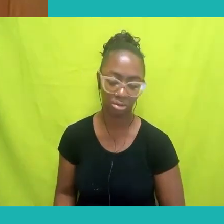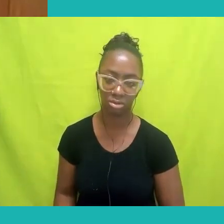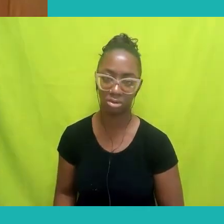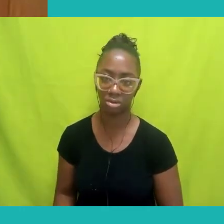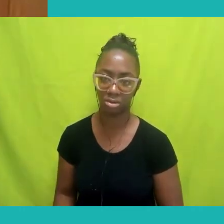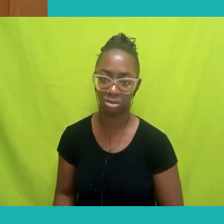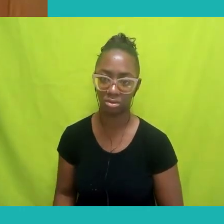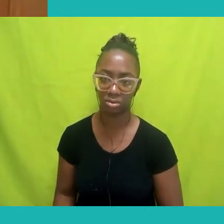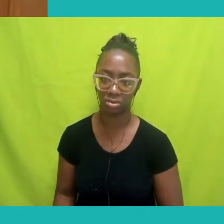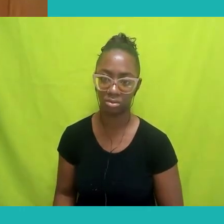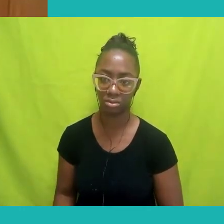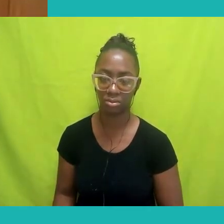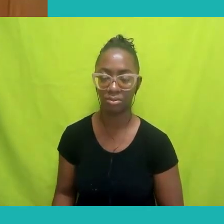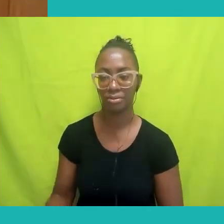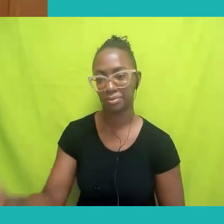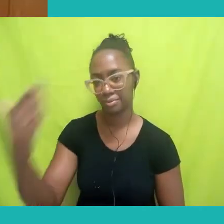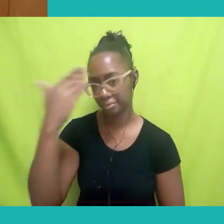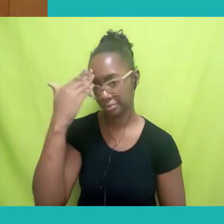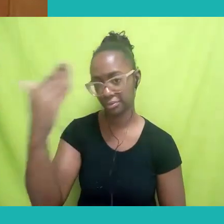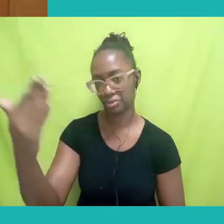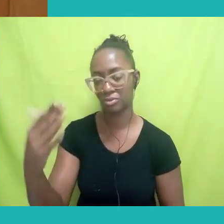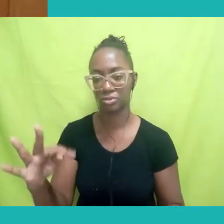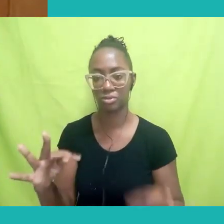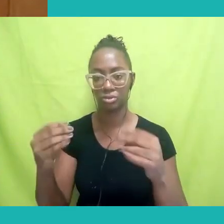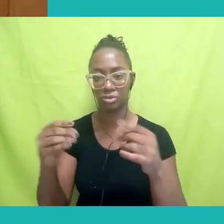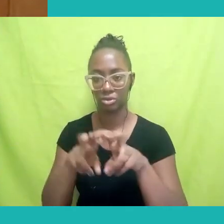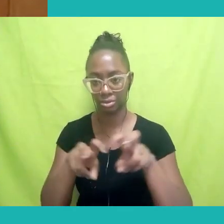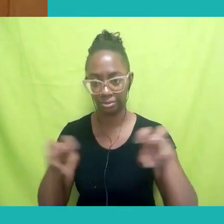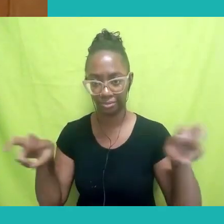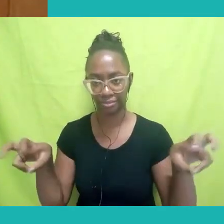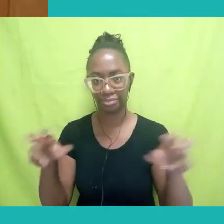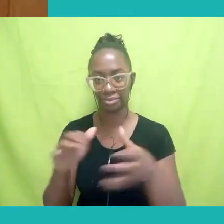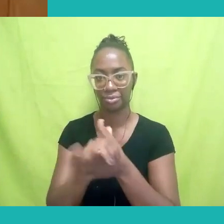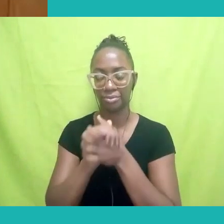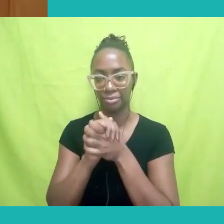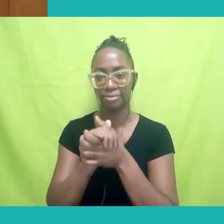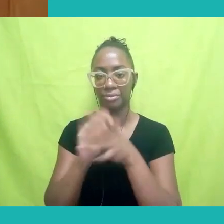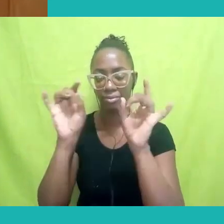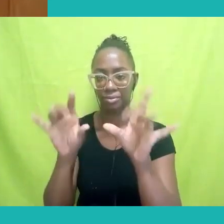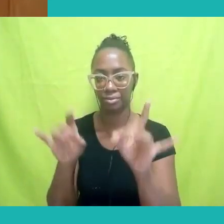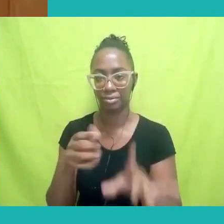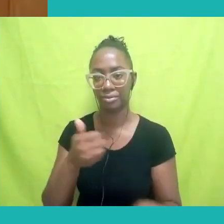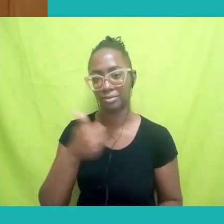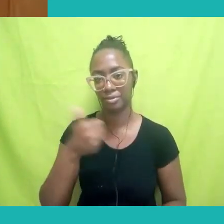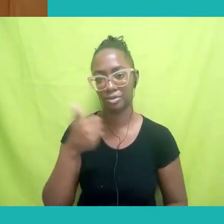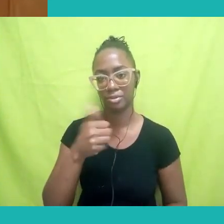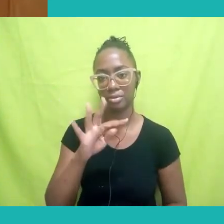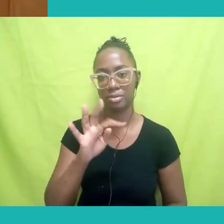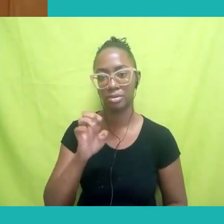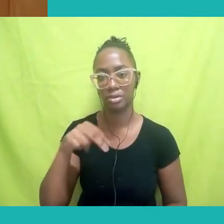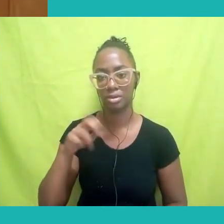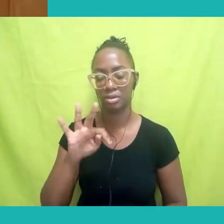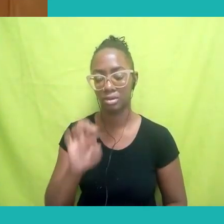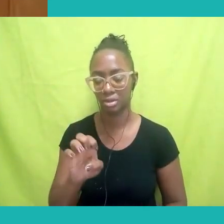Eu agradeço todos os integrantes da mesa, cumprimento em especial a nossa primeiro-tenente Carla,